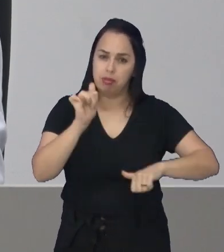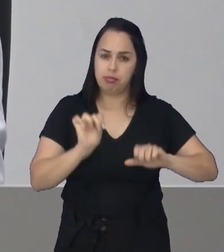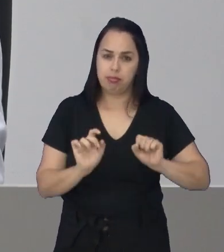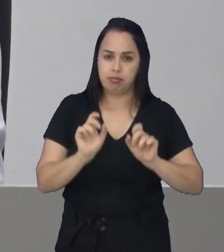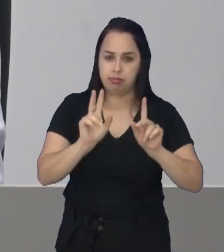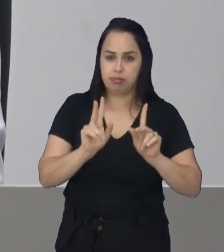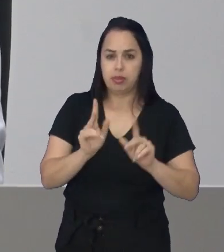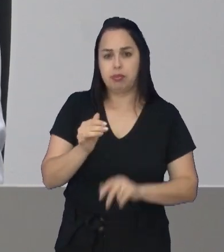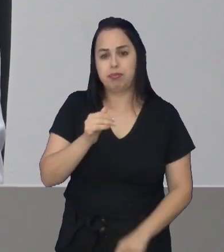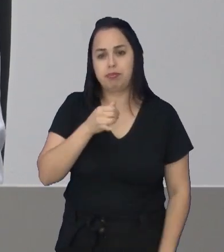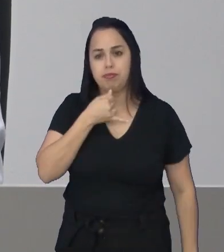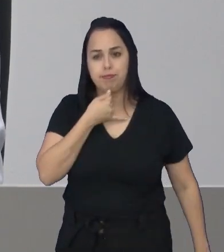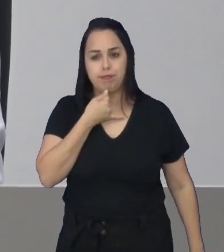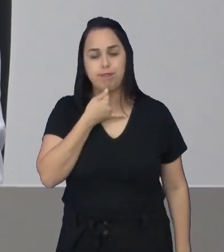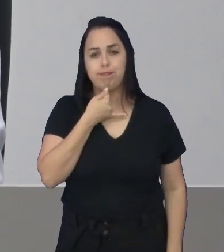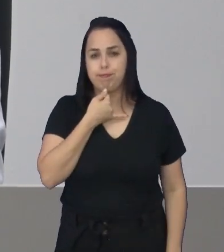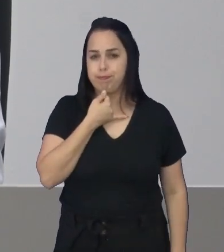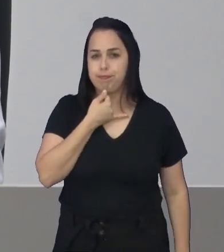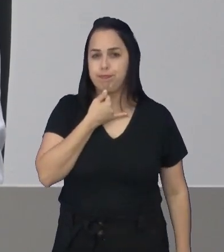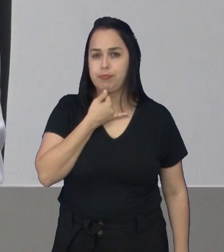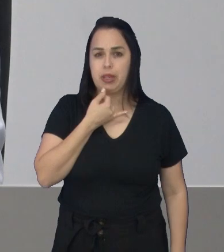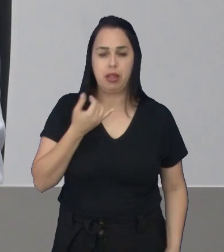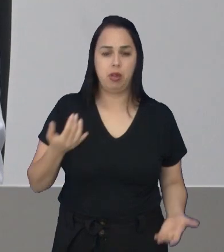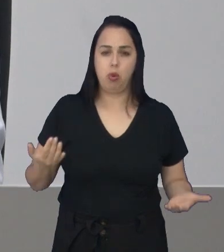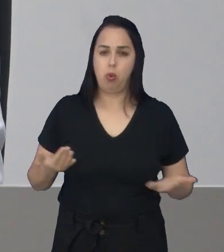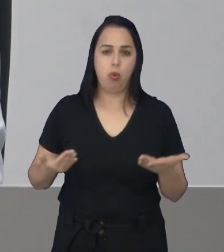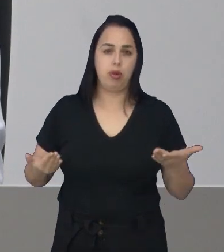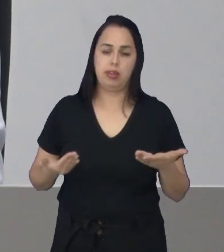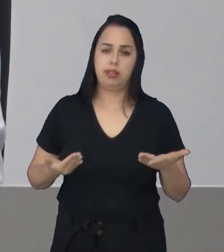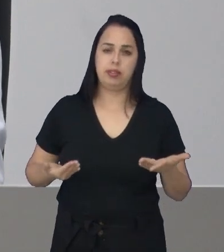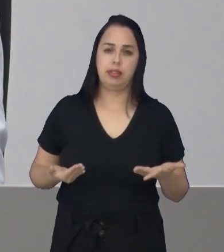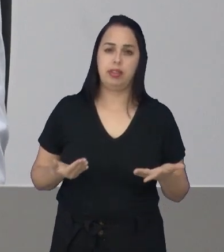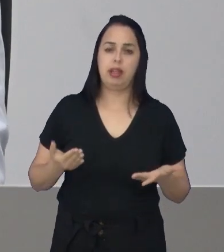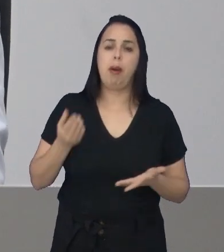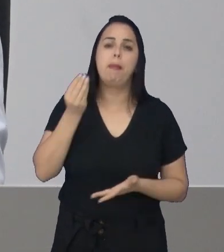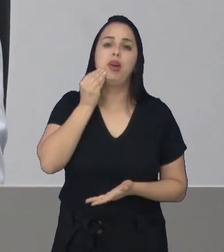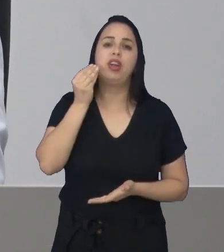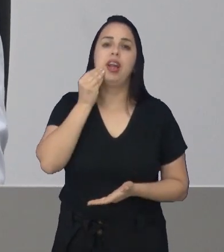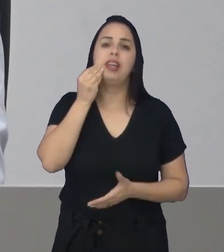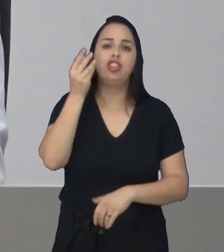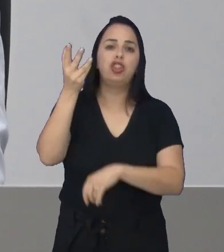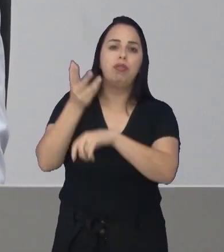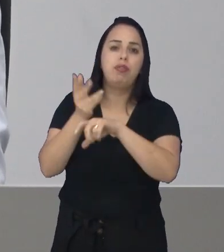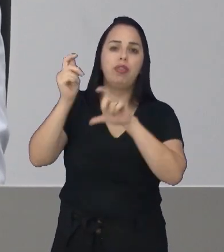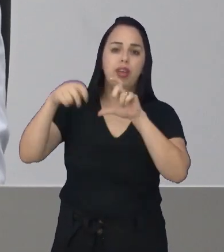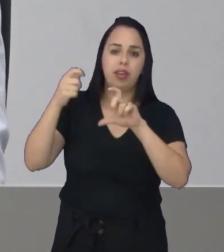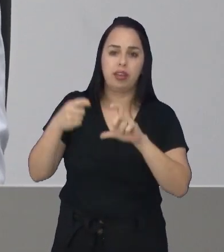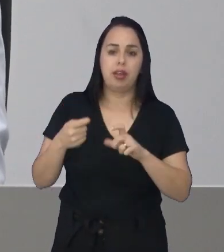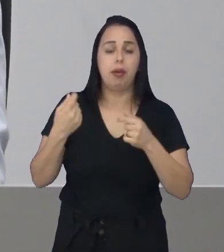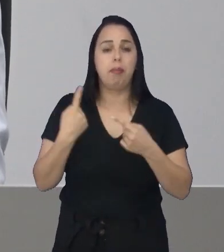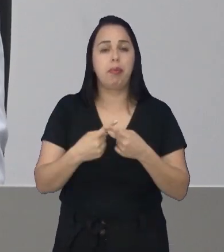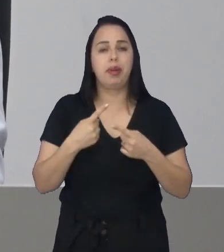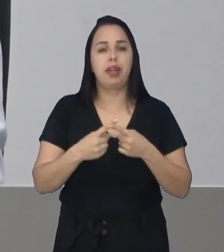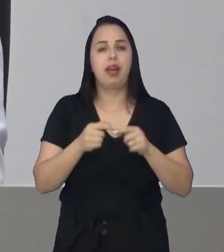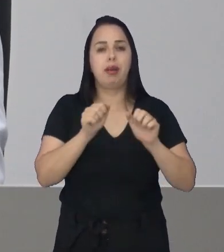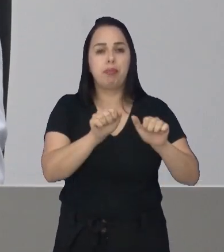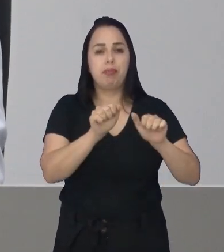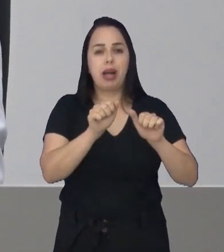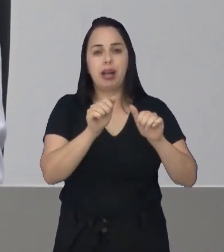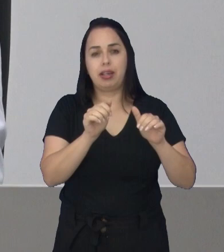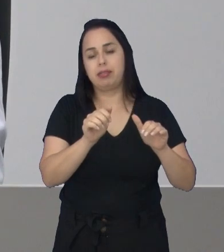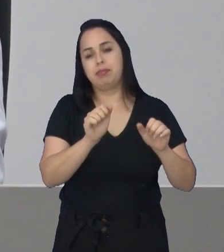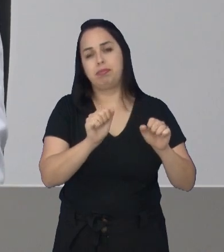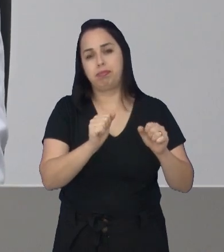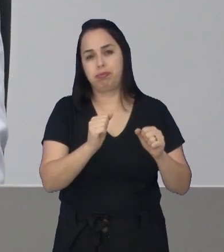infelizmente eu não posso conceder a você porque é uma audiência é uma sessão transmitida ao vivo e